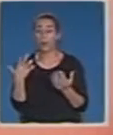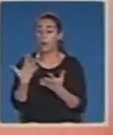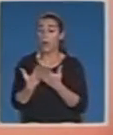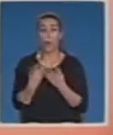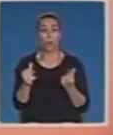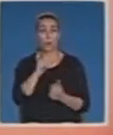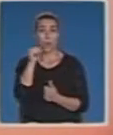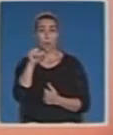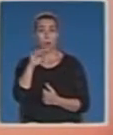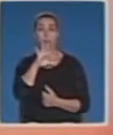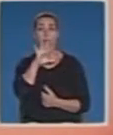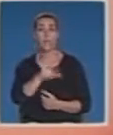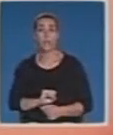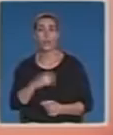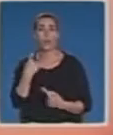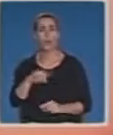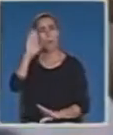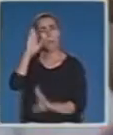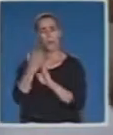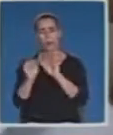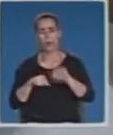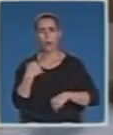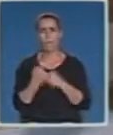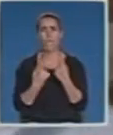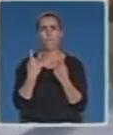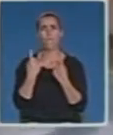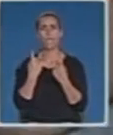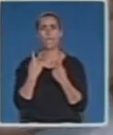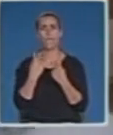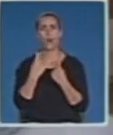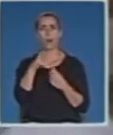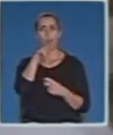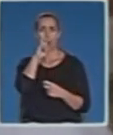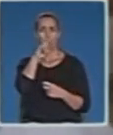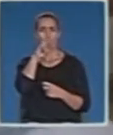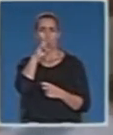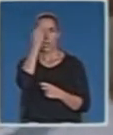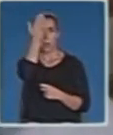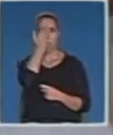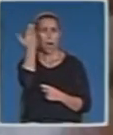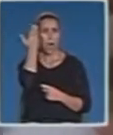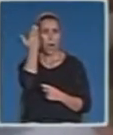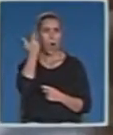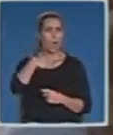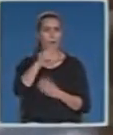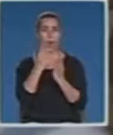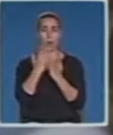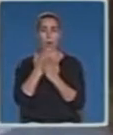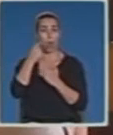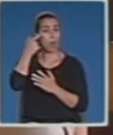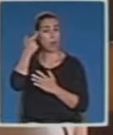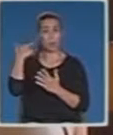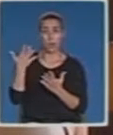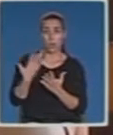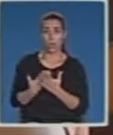O meu filho tem psicomotorização, com problema de falta de oxigênio numa parte do cérebro. Não tem ido para a escola antes de quinta-feira.